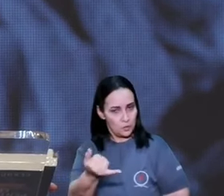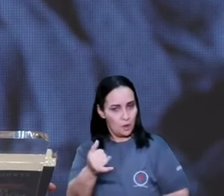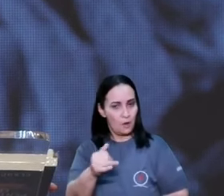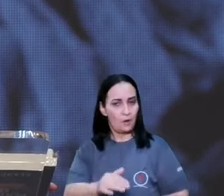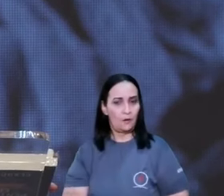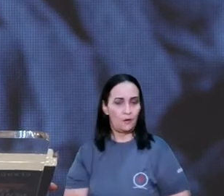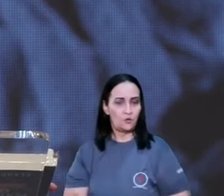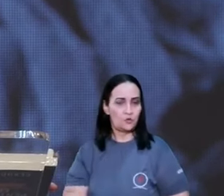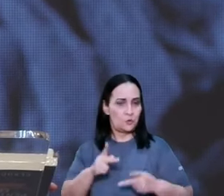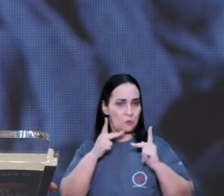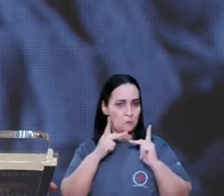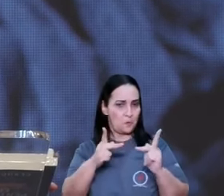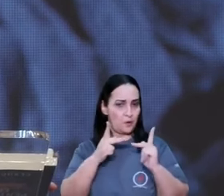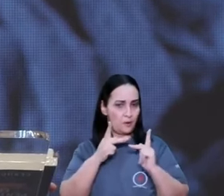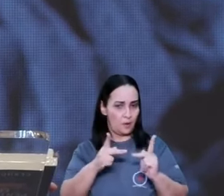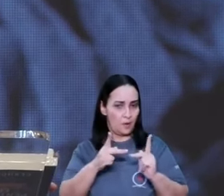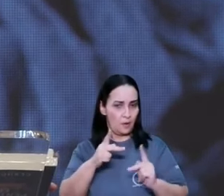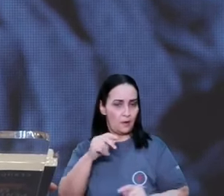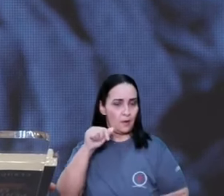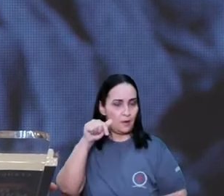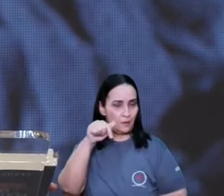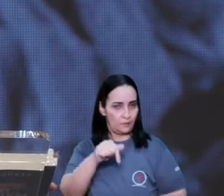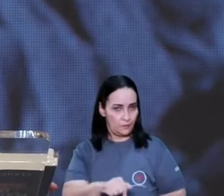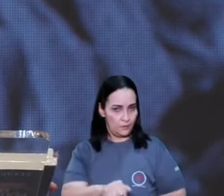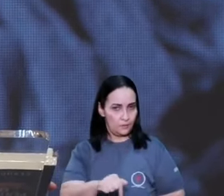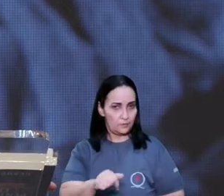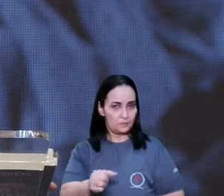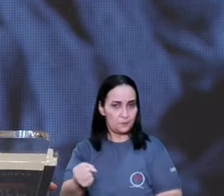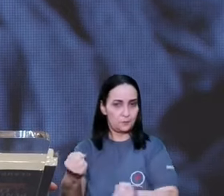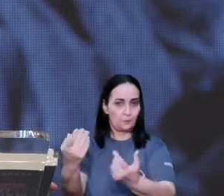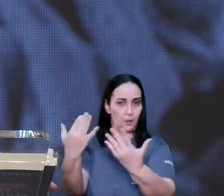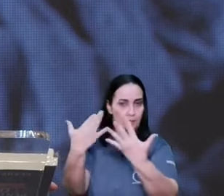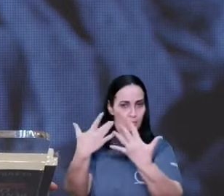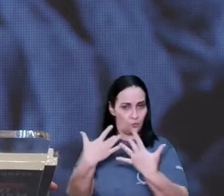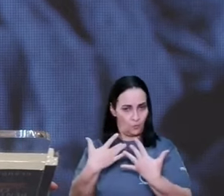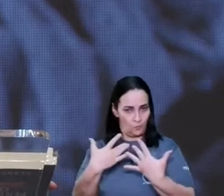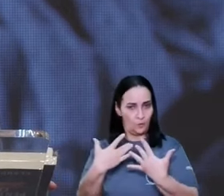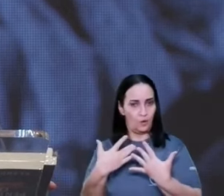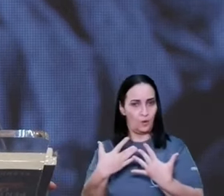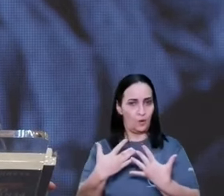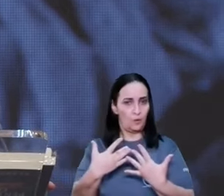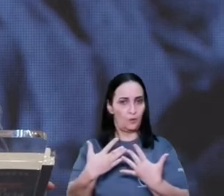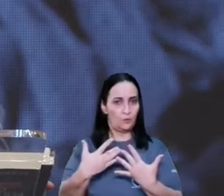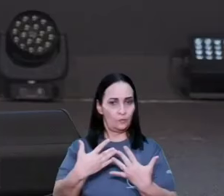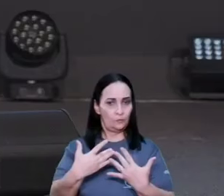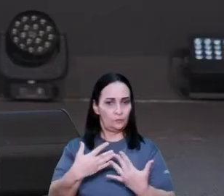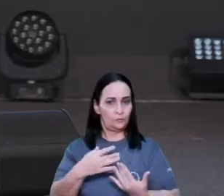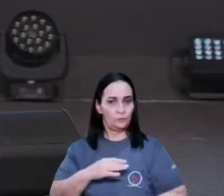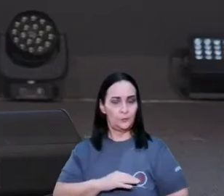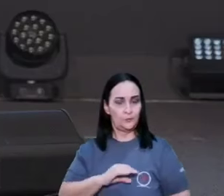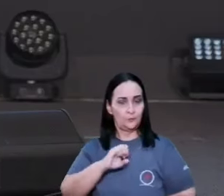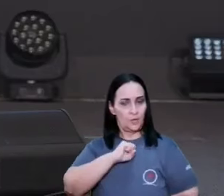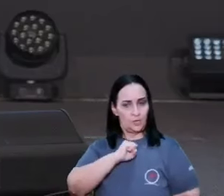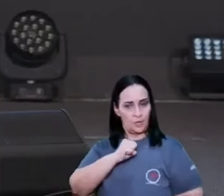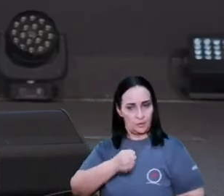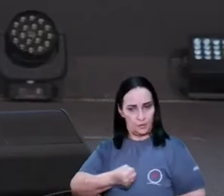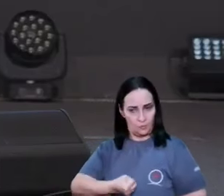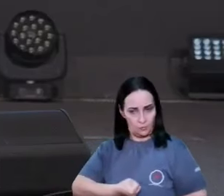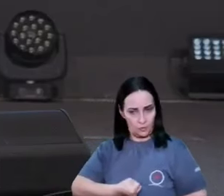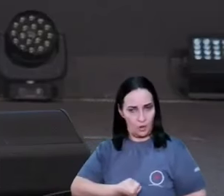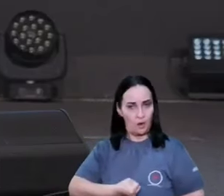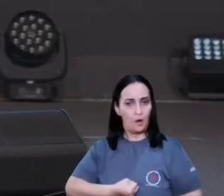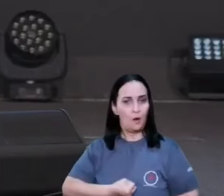de Deus abençoando com a sua Bênção Pastoral sacerdotal e ministerial